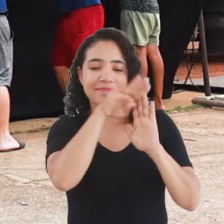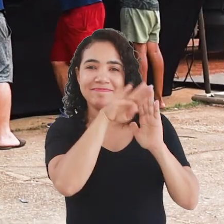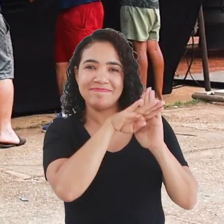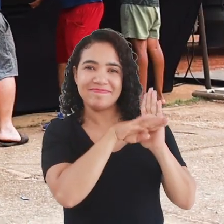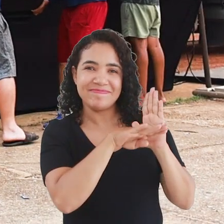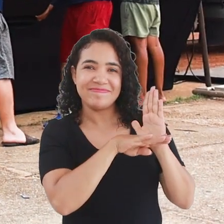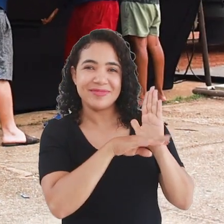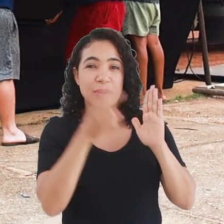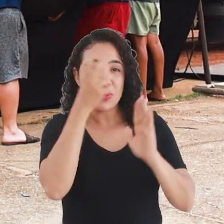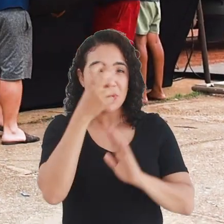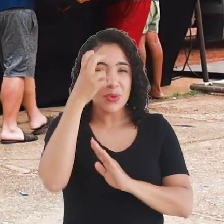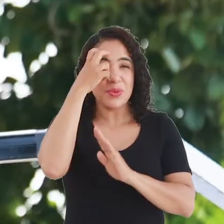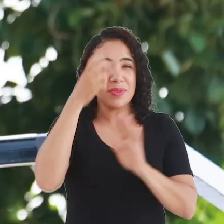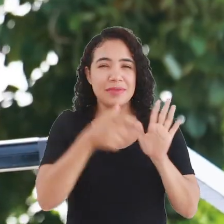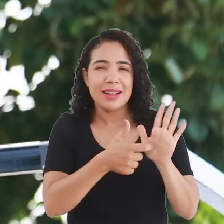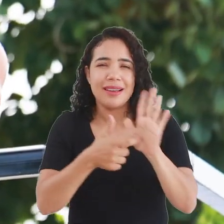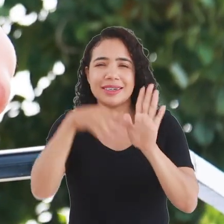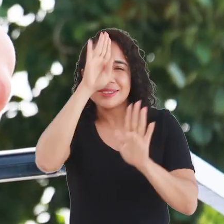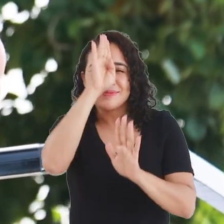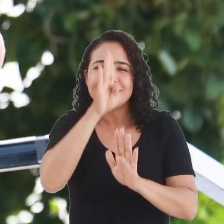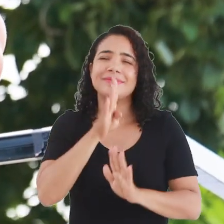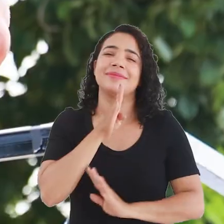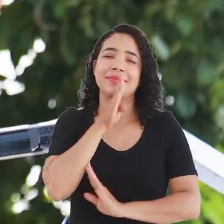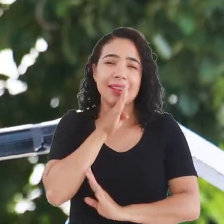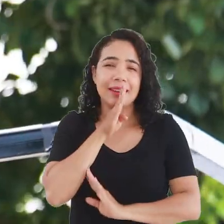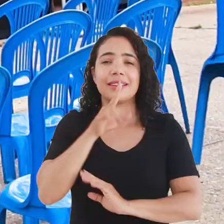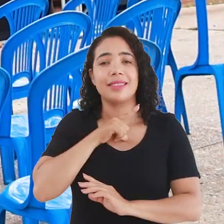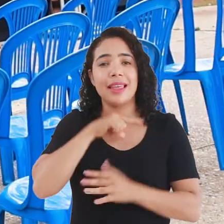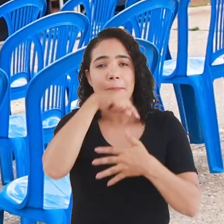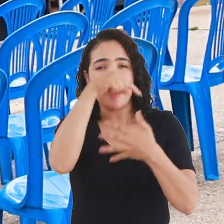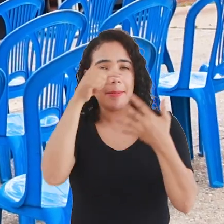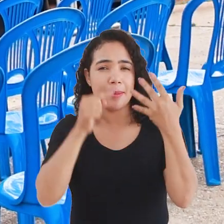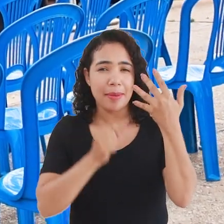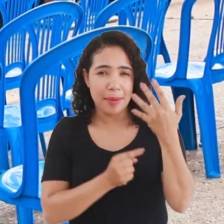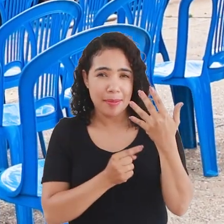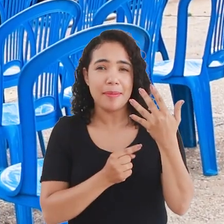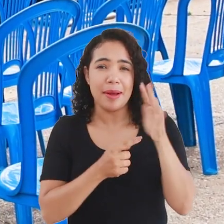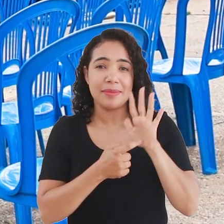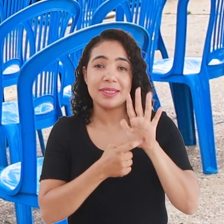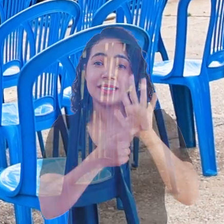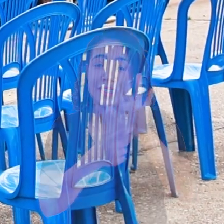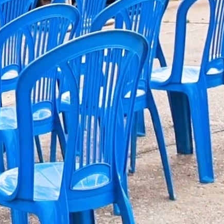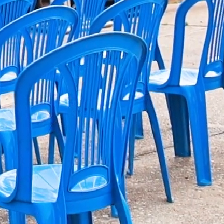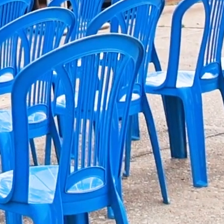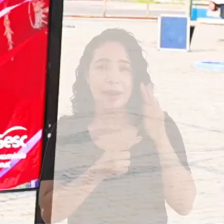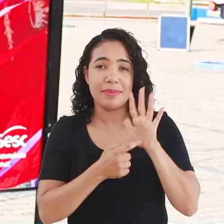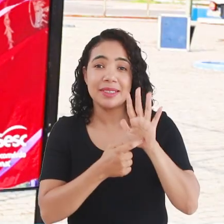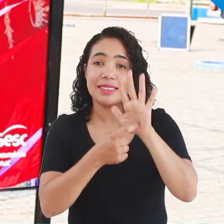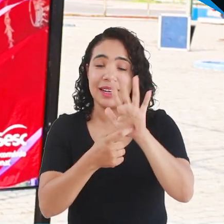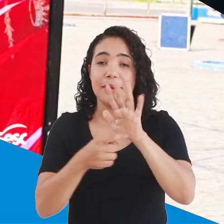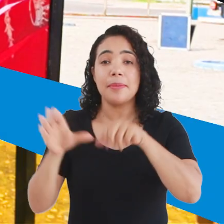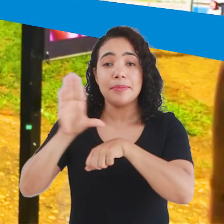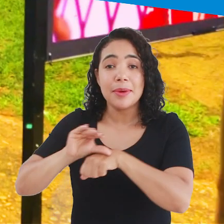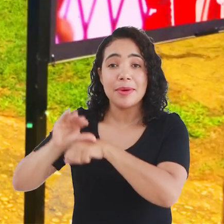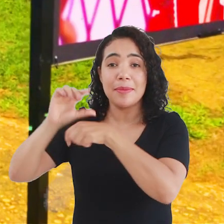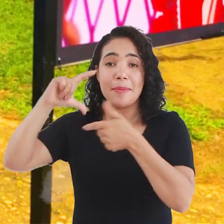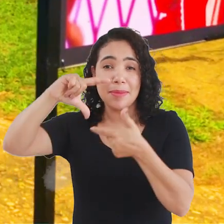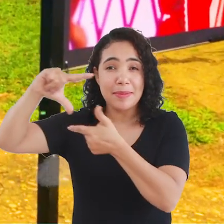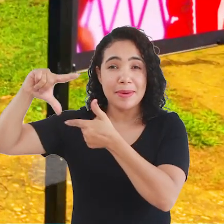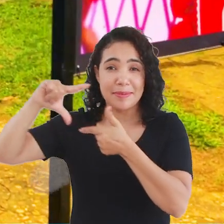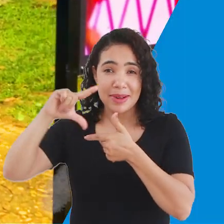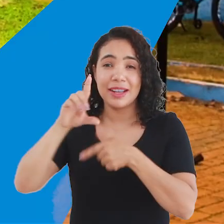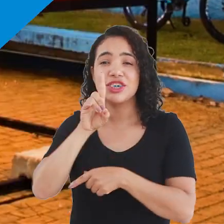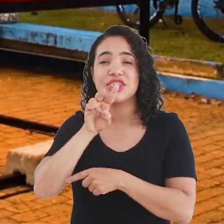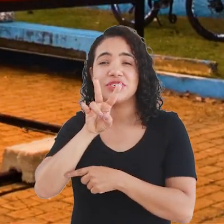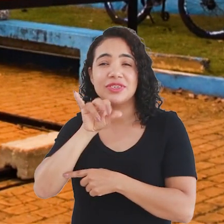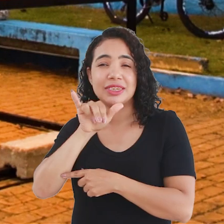A programação cultural oferecida gratuitamente incluiu as seguintes atrações: exposição fotográfica